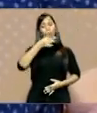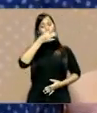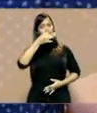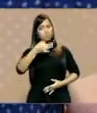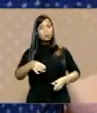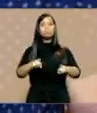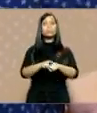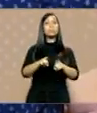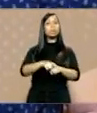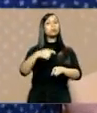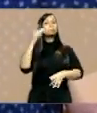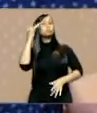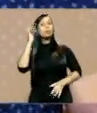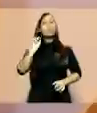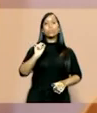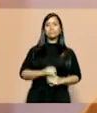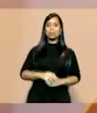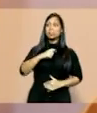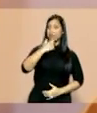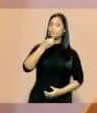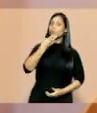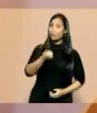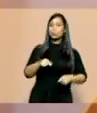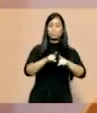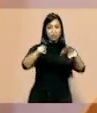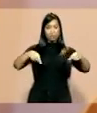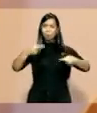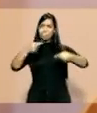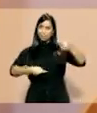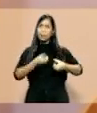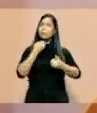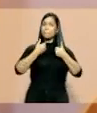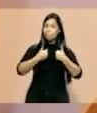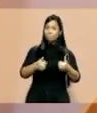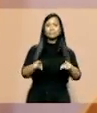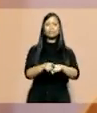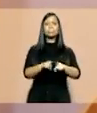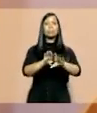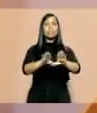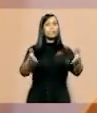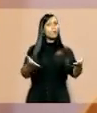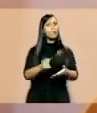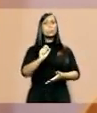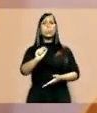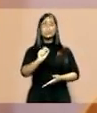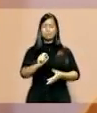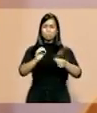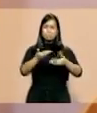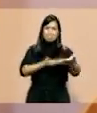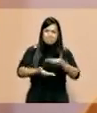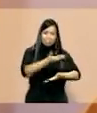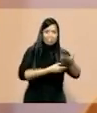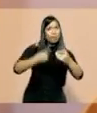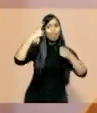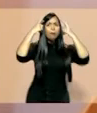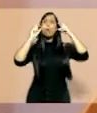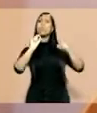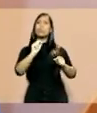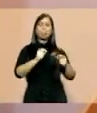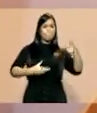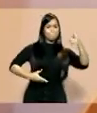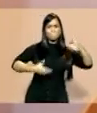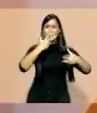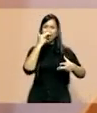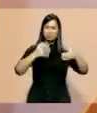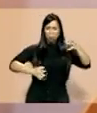suas opiniões e seus achismos. Ter voz é bom, ter espaço para o debate é ainda melhor. Mas ultimamente o que era para ser troca de ideias